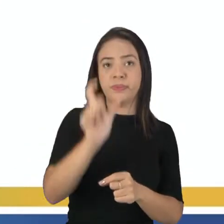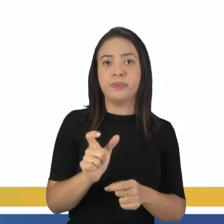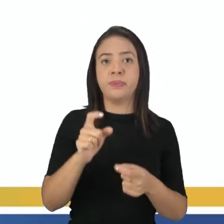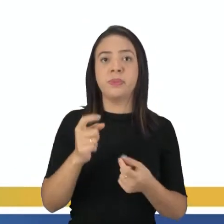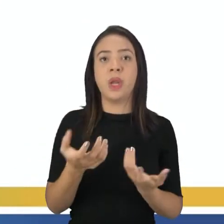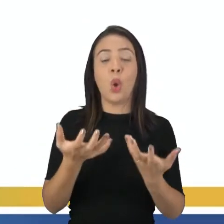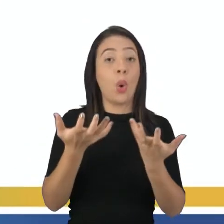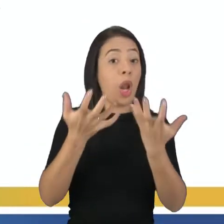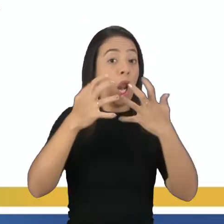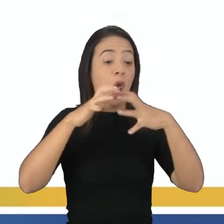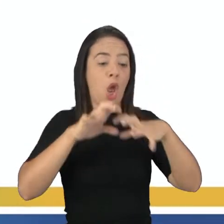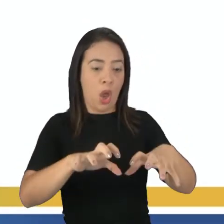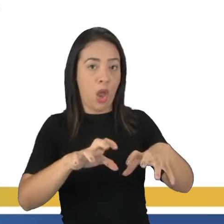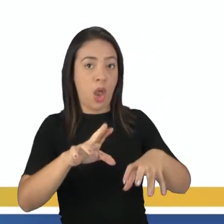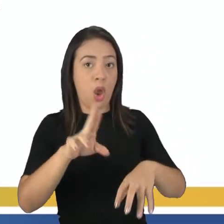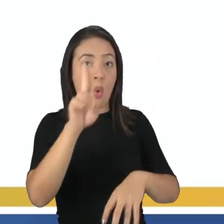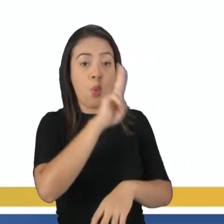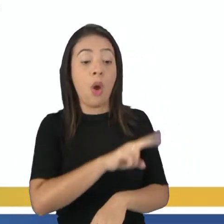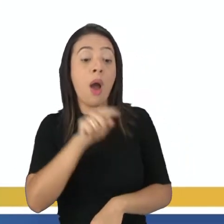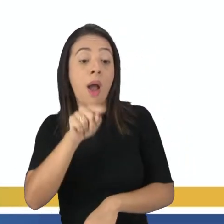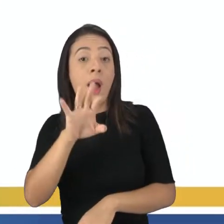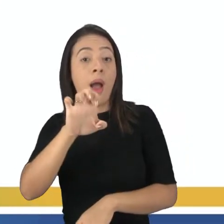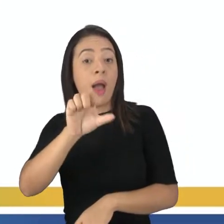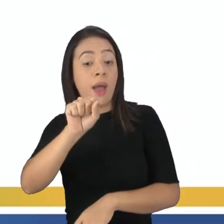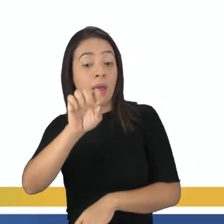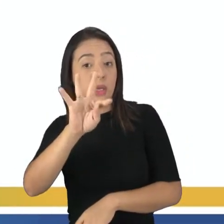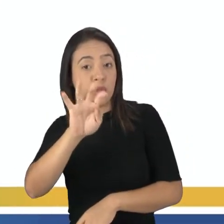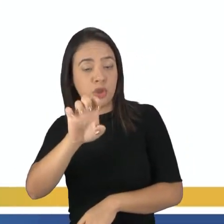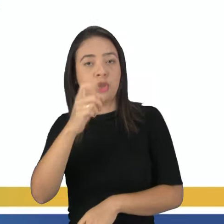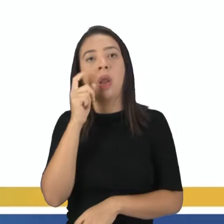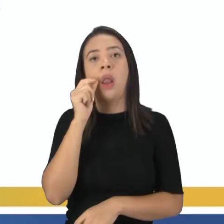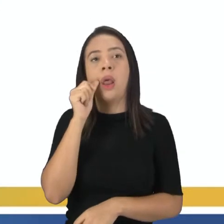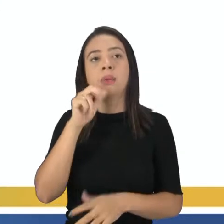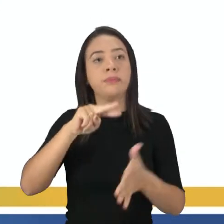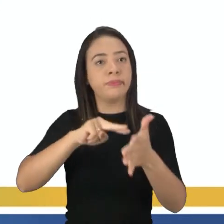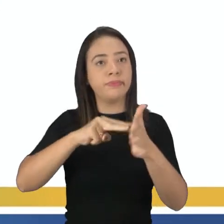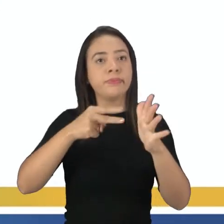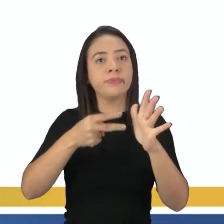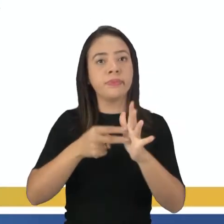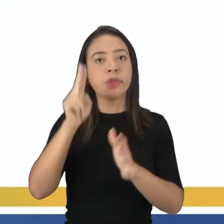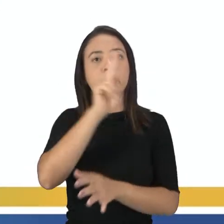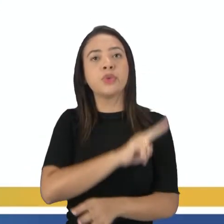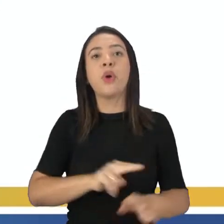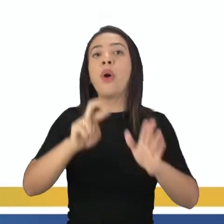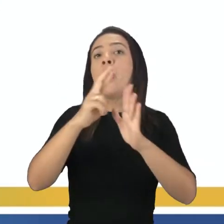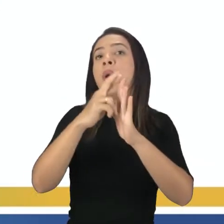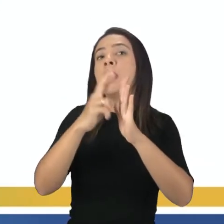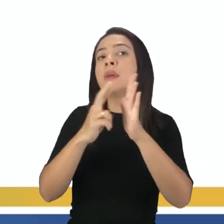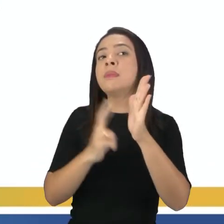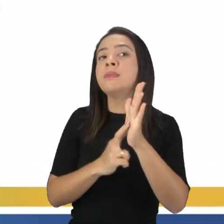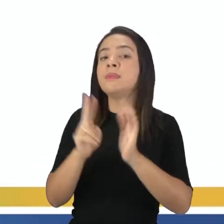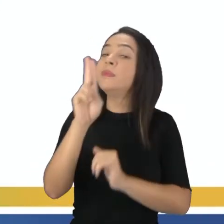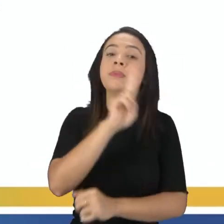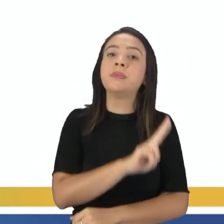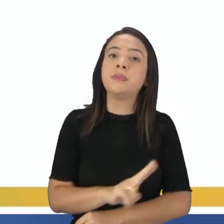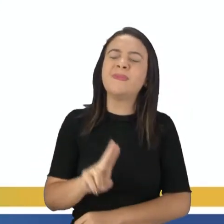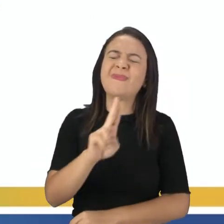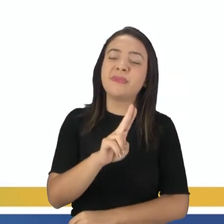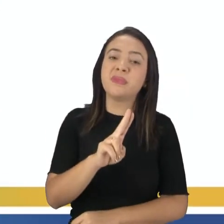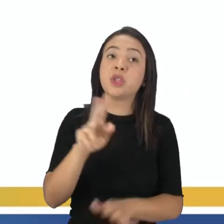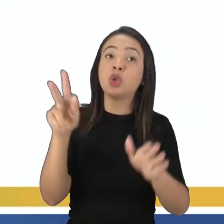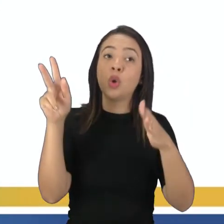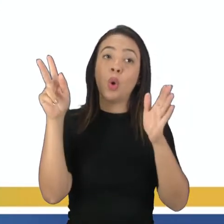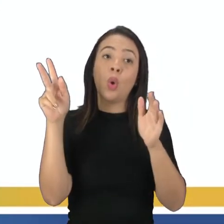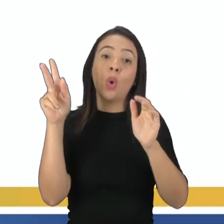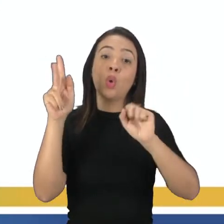não quero usar este lápis. Isso significa que ela utilizou a seguinte regra para o uso dos pronomes